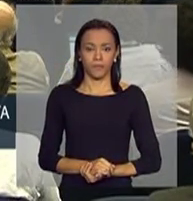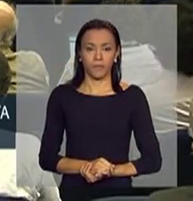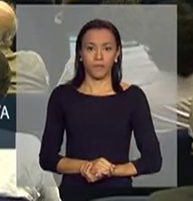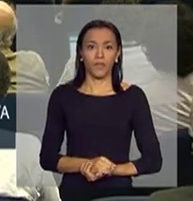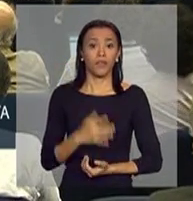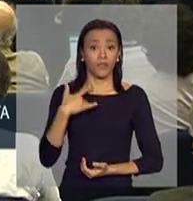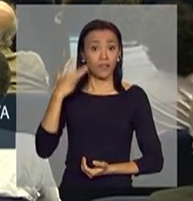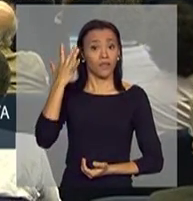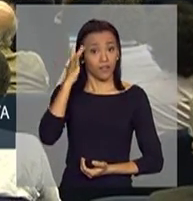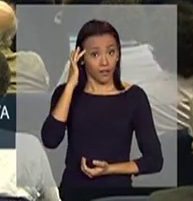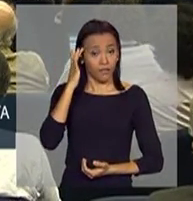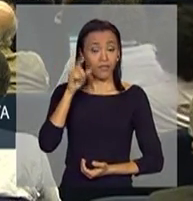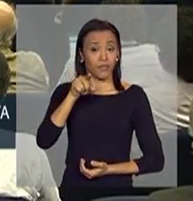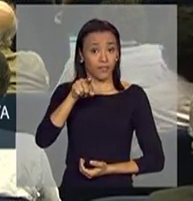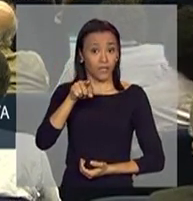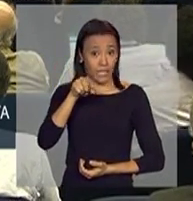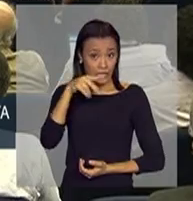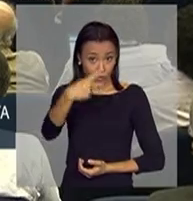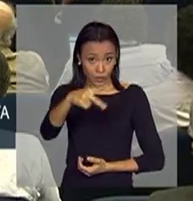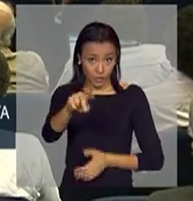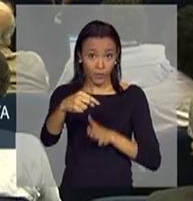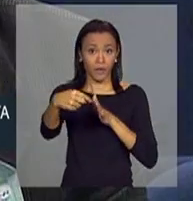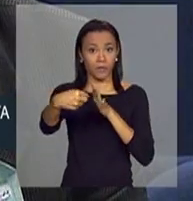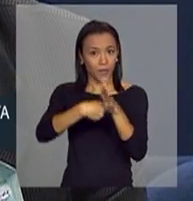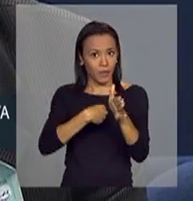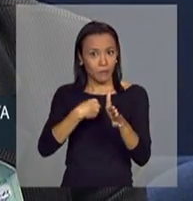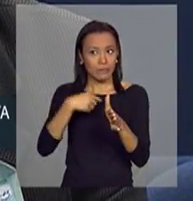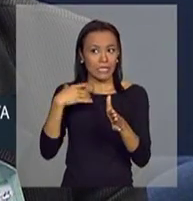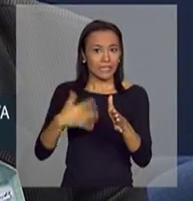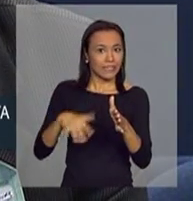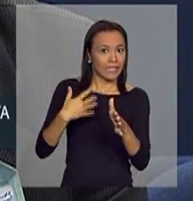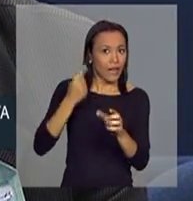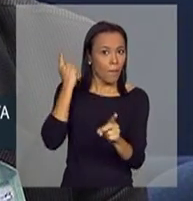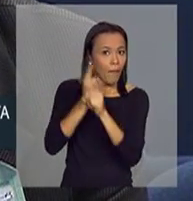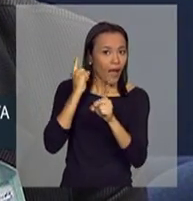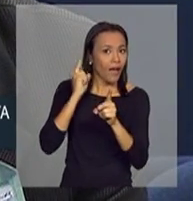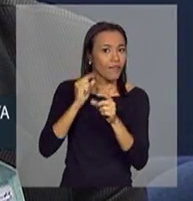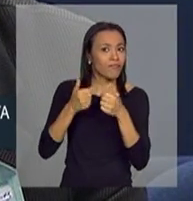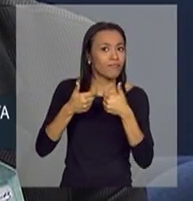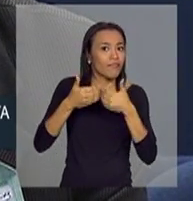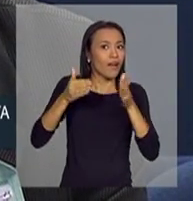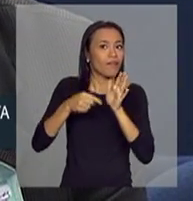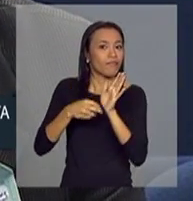e acho que ela é reveladora, indicadora de caminhos.